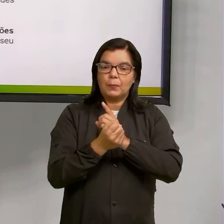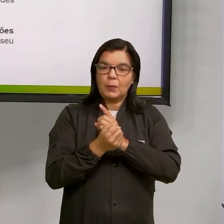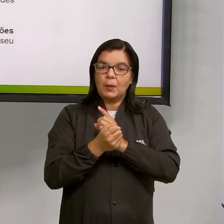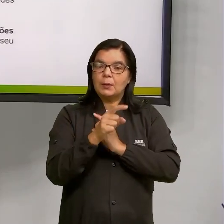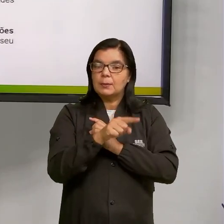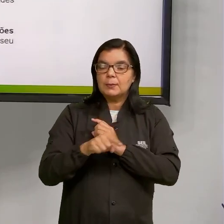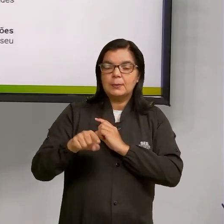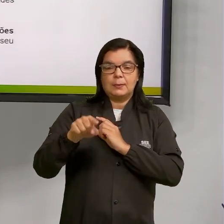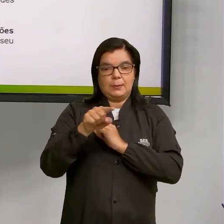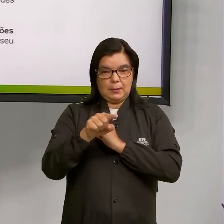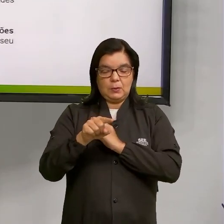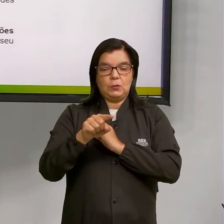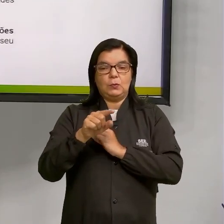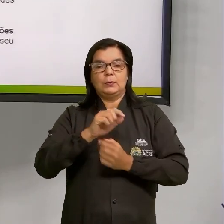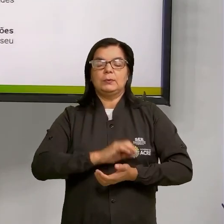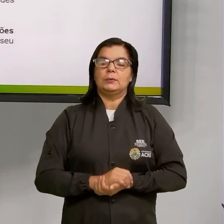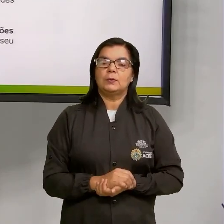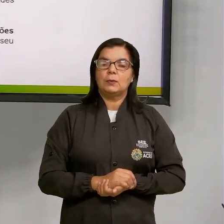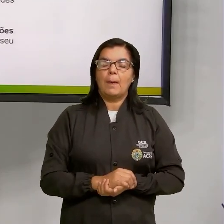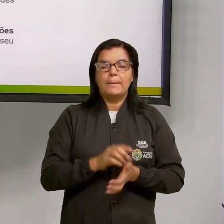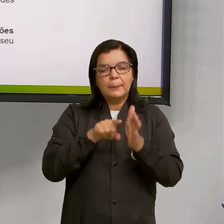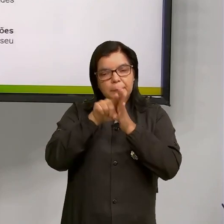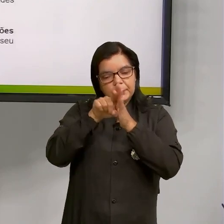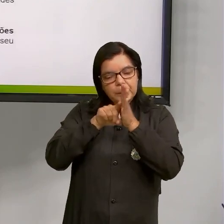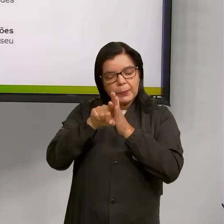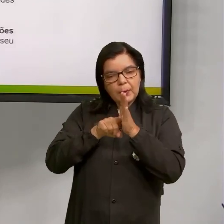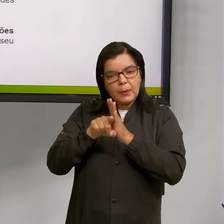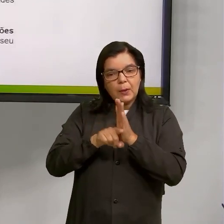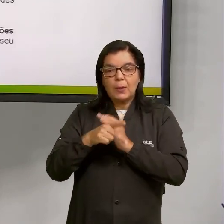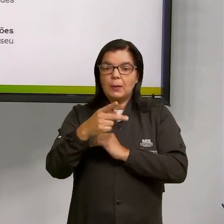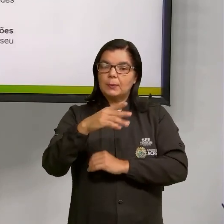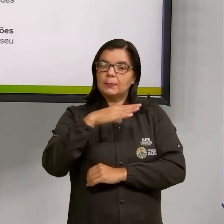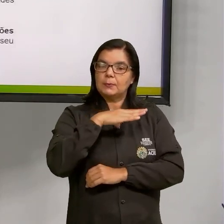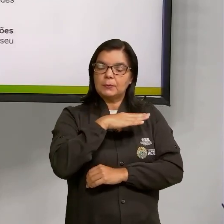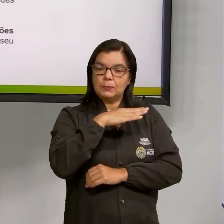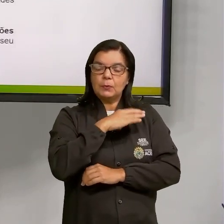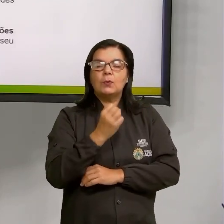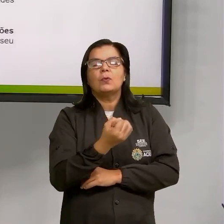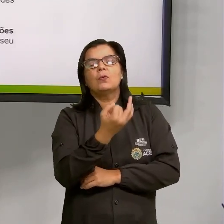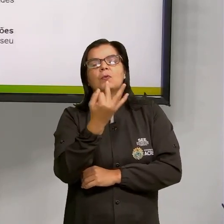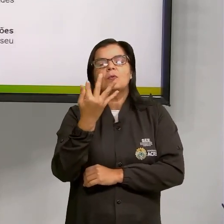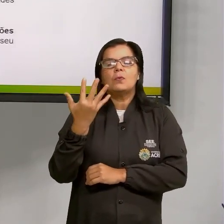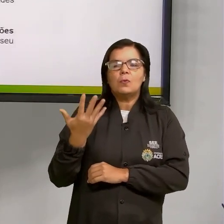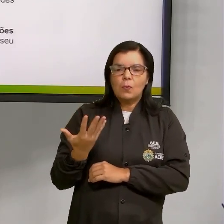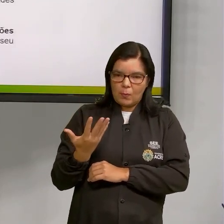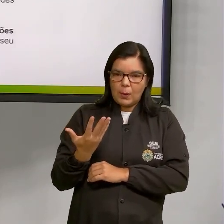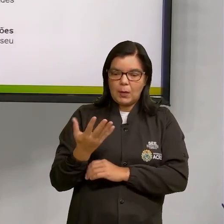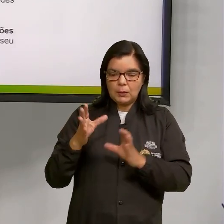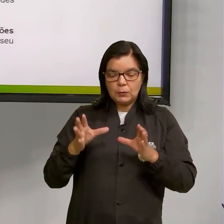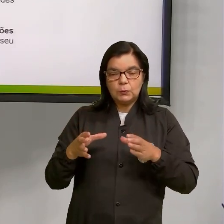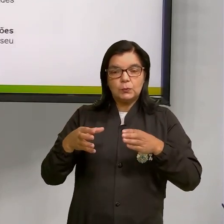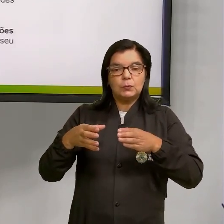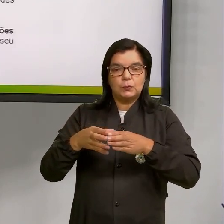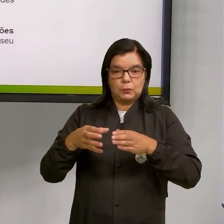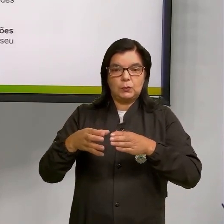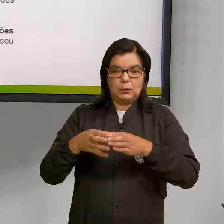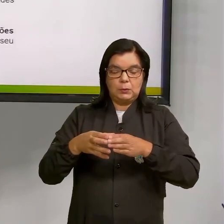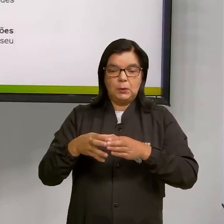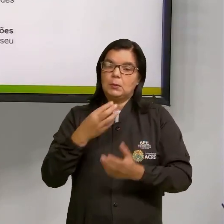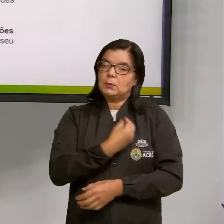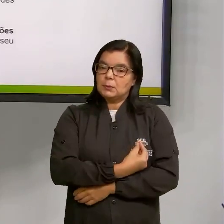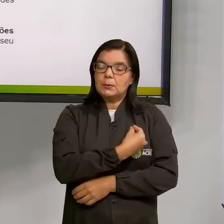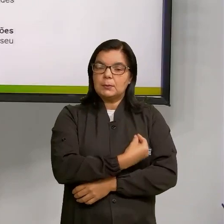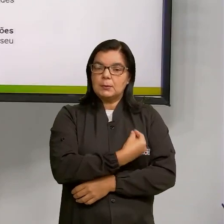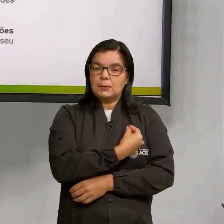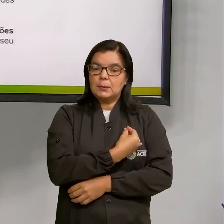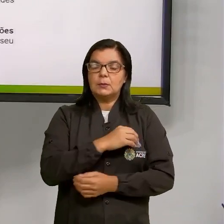cabe a você, no caso, pesquisar na sua cidade quais são os campos de atuação até então